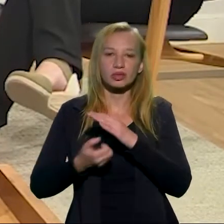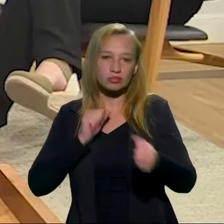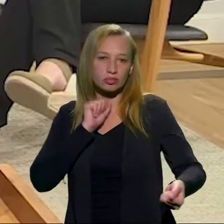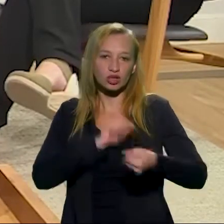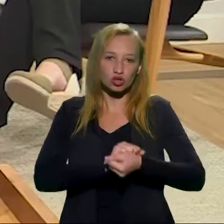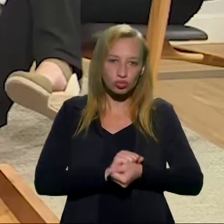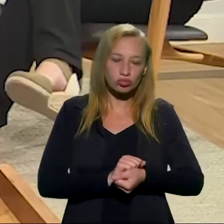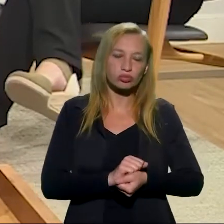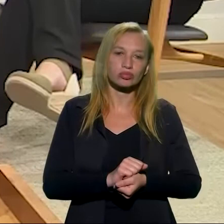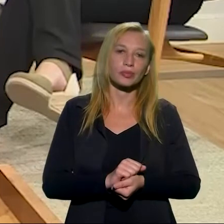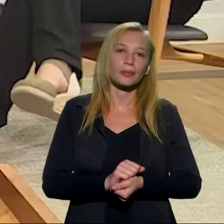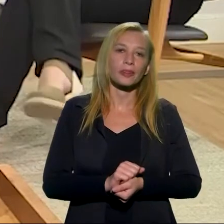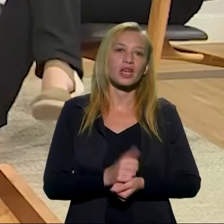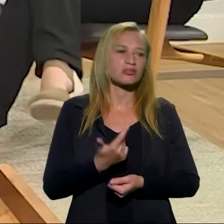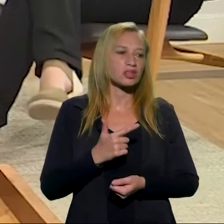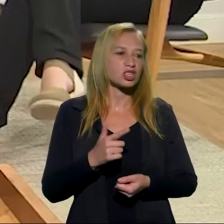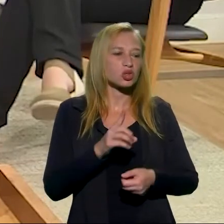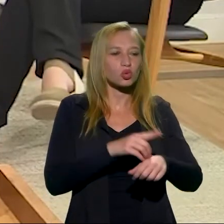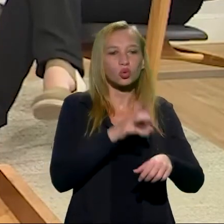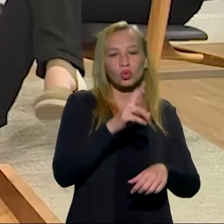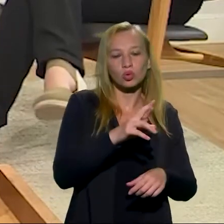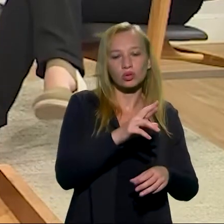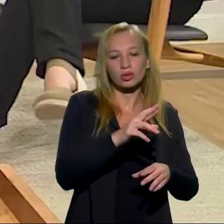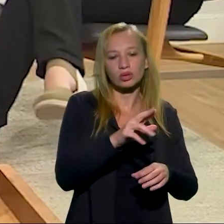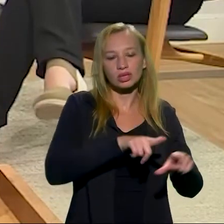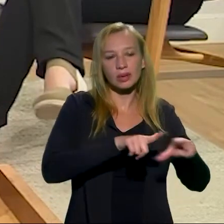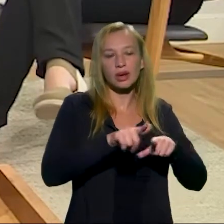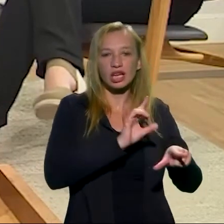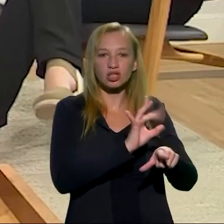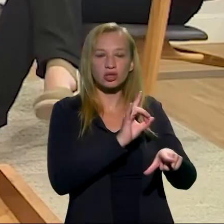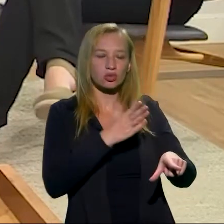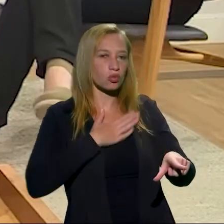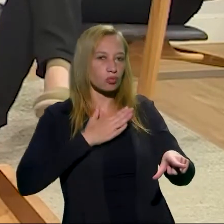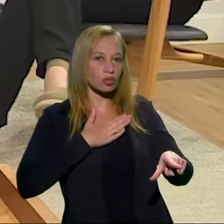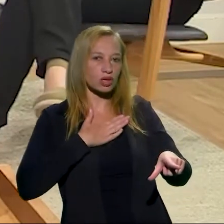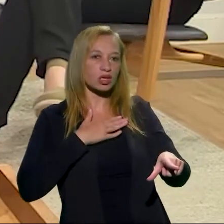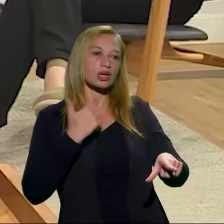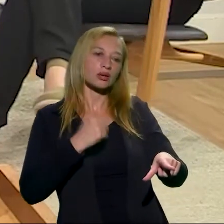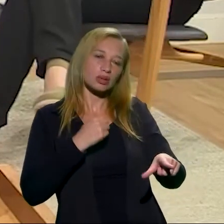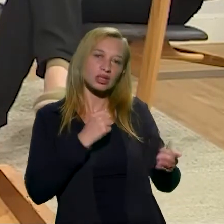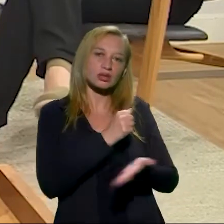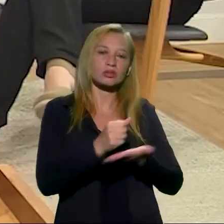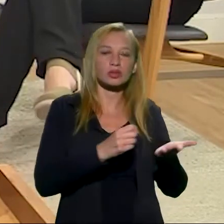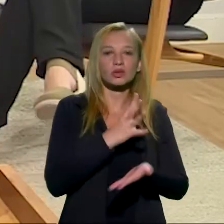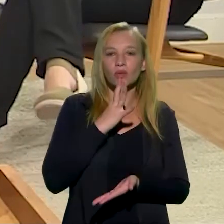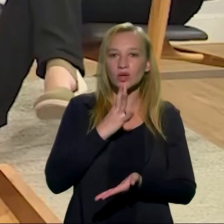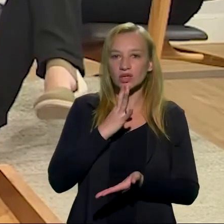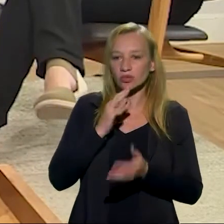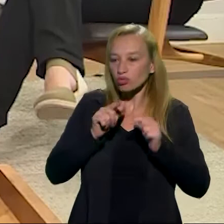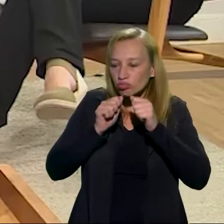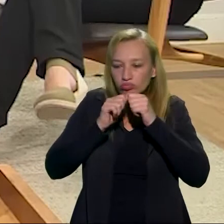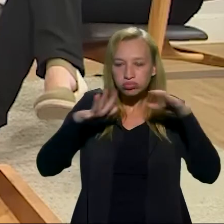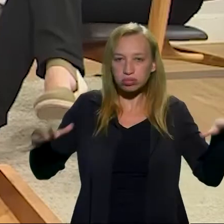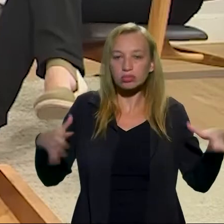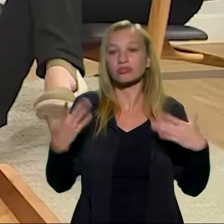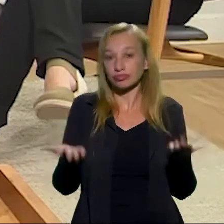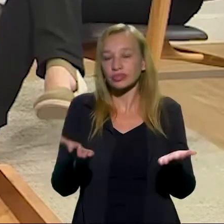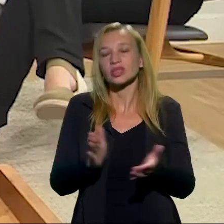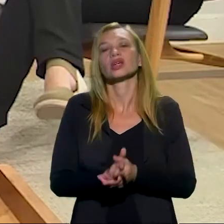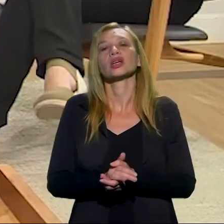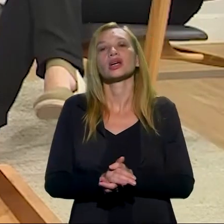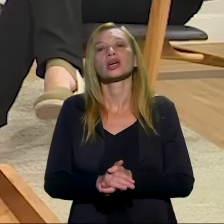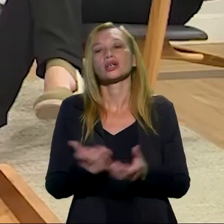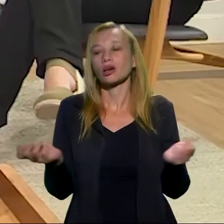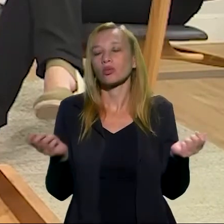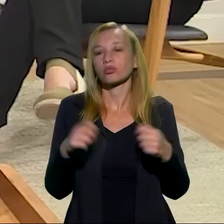na minha leitura, ela tem que estar junto. Porque não adianta o doutor trabalhar sozinho comigo, que ele precisa de uma infraestrutura. O conhecimento é um conhecimento